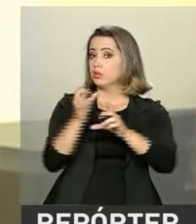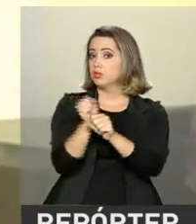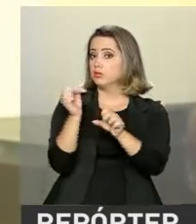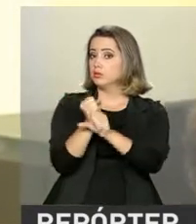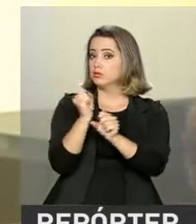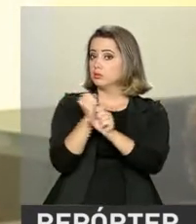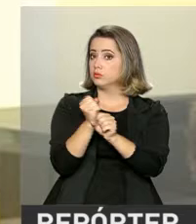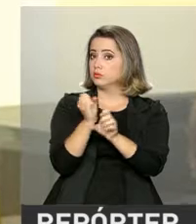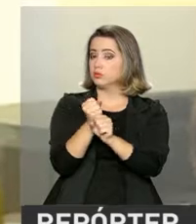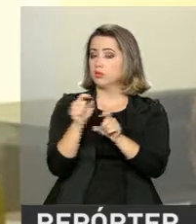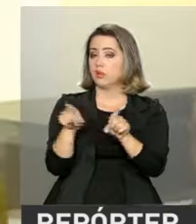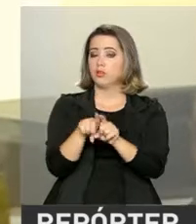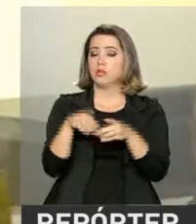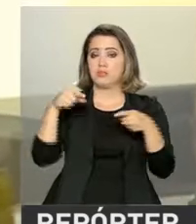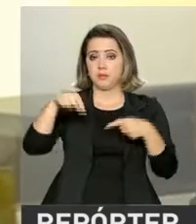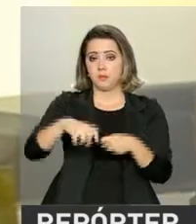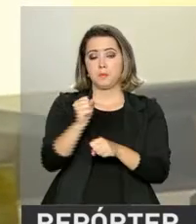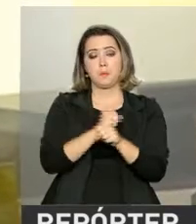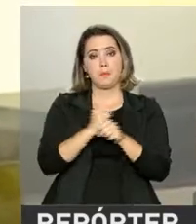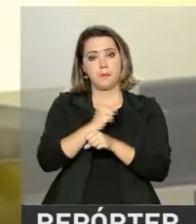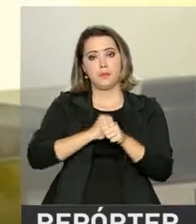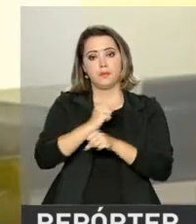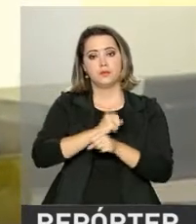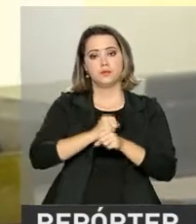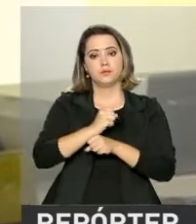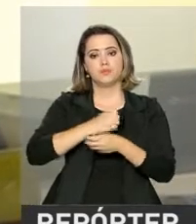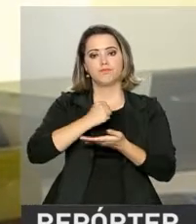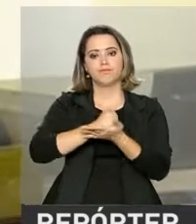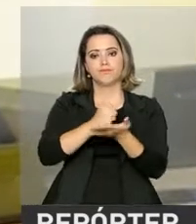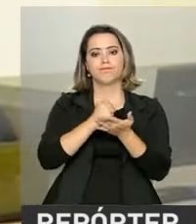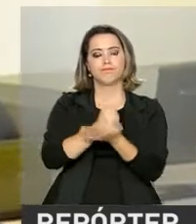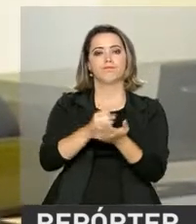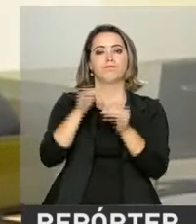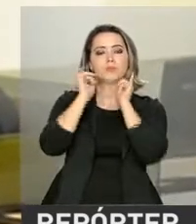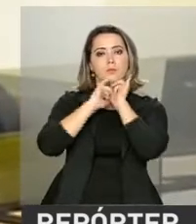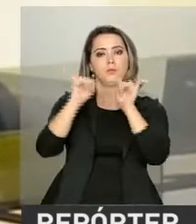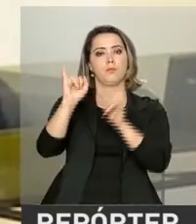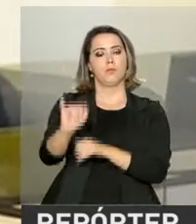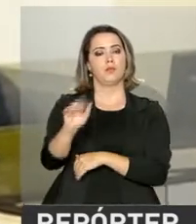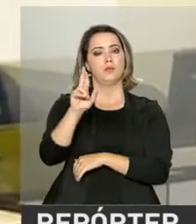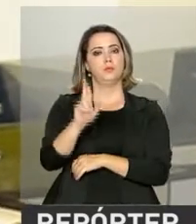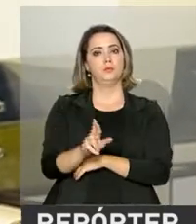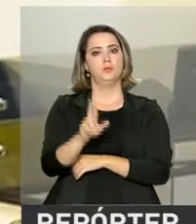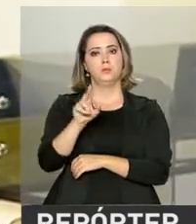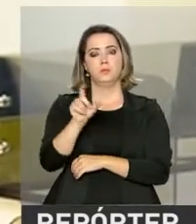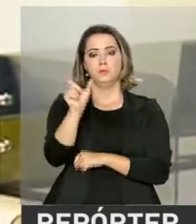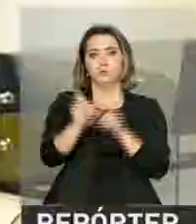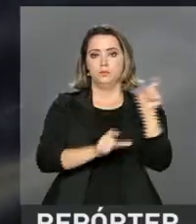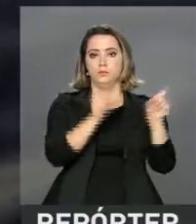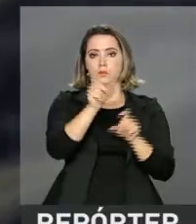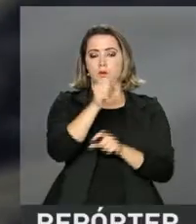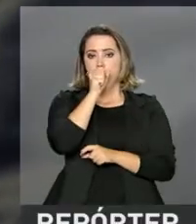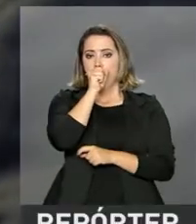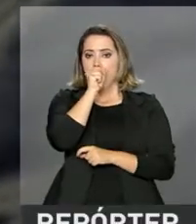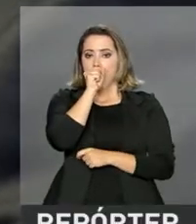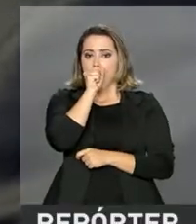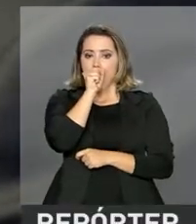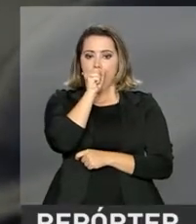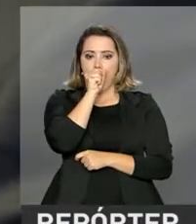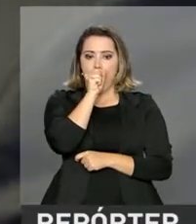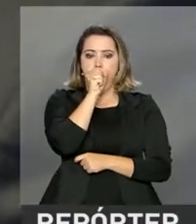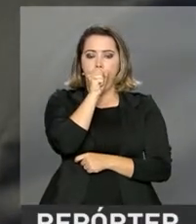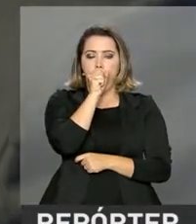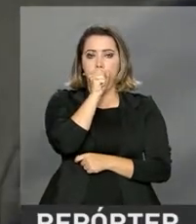ano dedica boa parte do tempo e dos funcionários para fazer a declaração do imposto de renda dos clientes. Eu mostro ao diretor